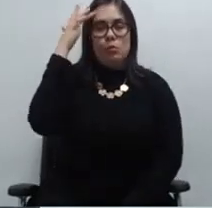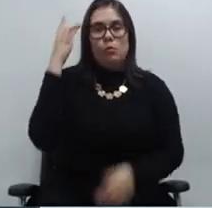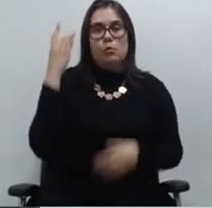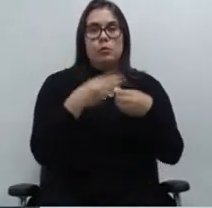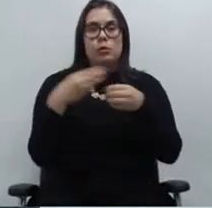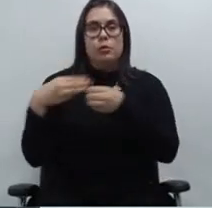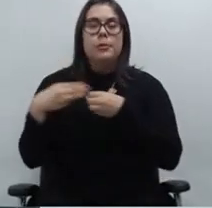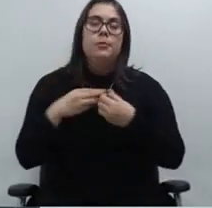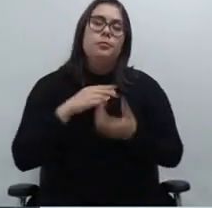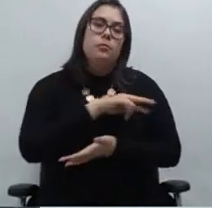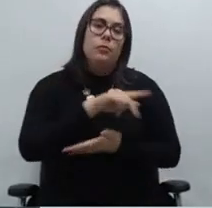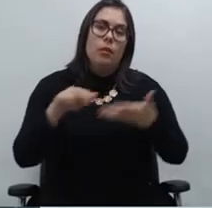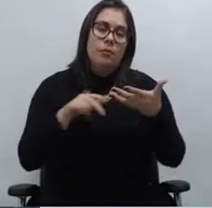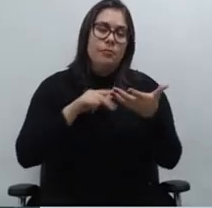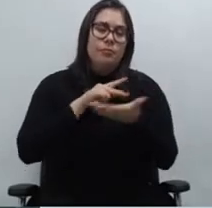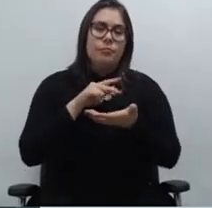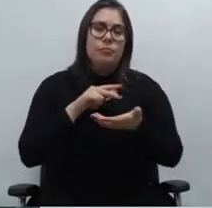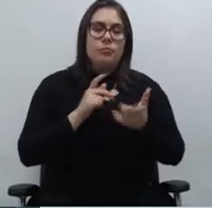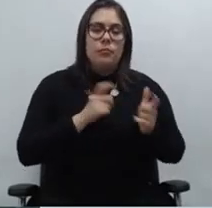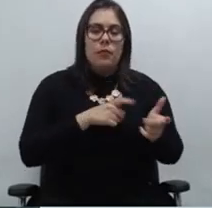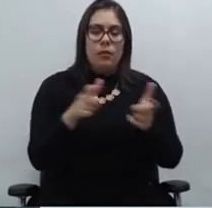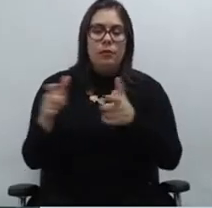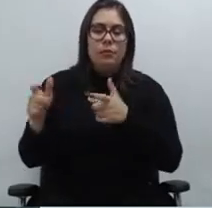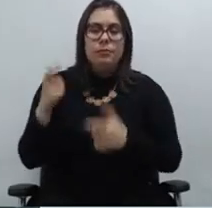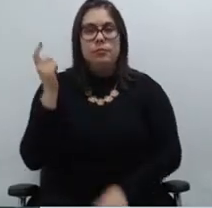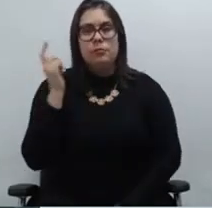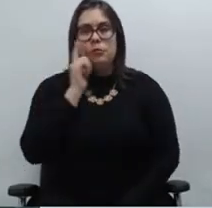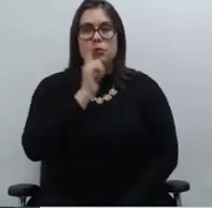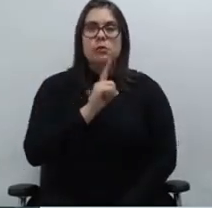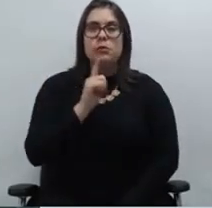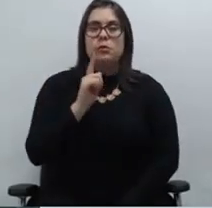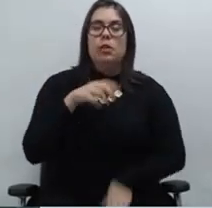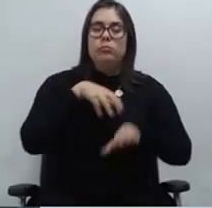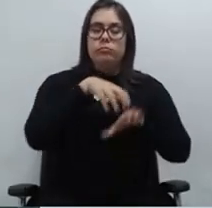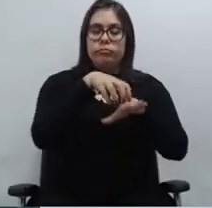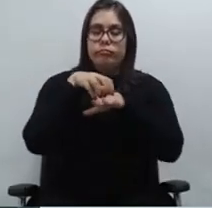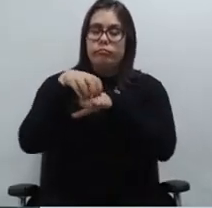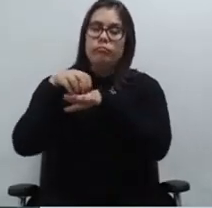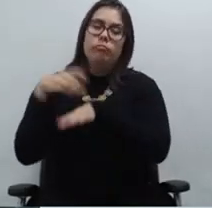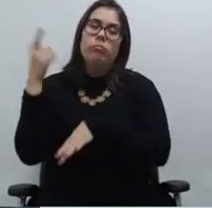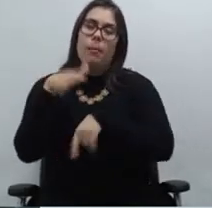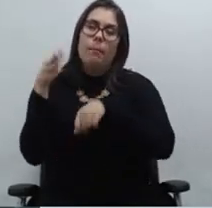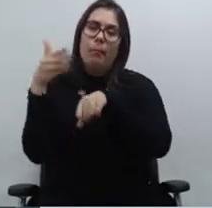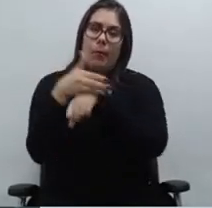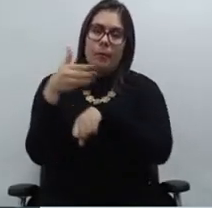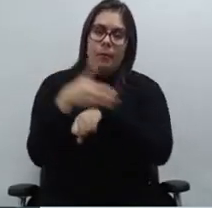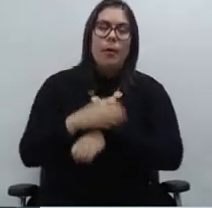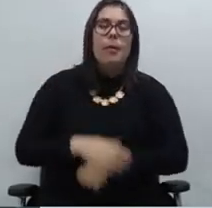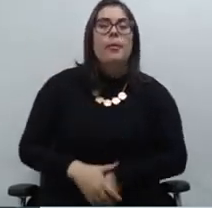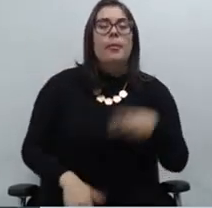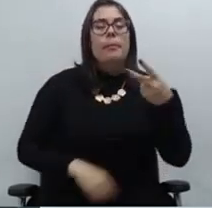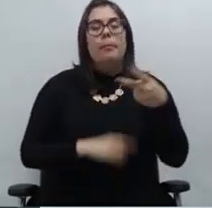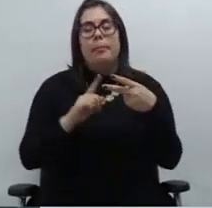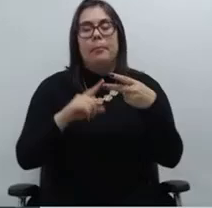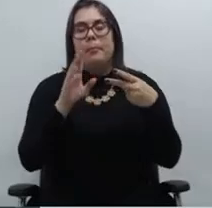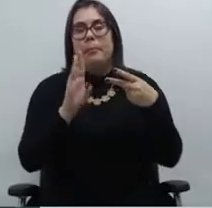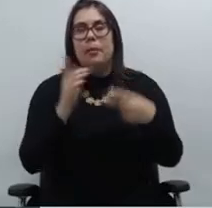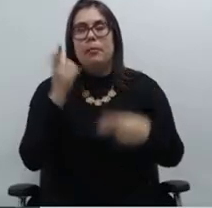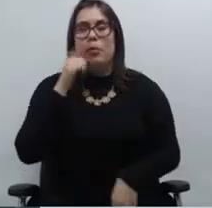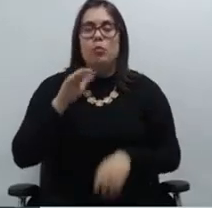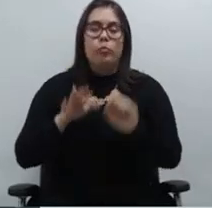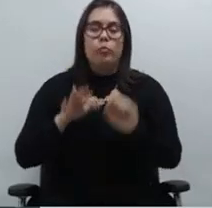municípios diversos de onde ocorre a pré-conferência possam se deslocar e participar. Item B, para garantir